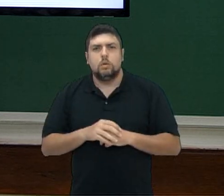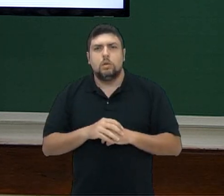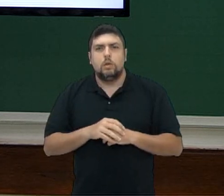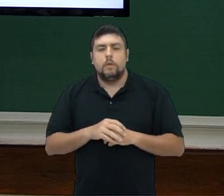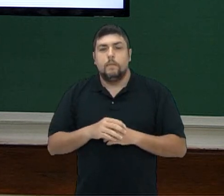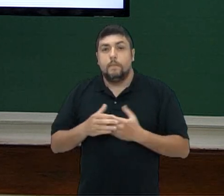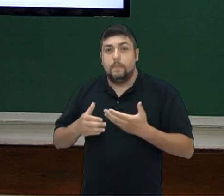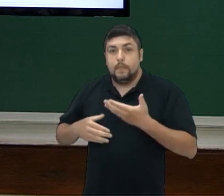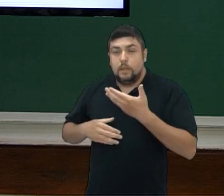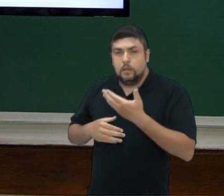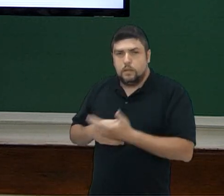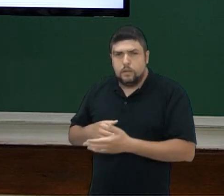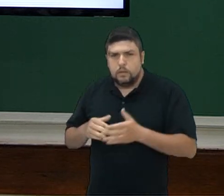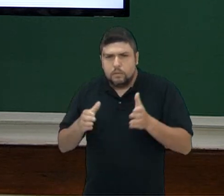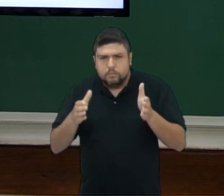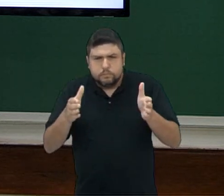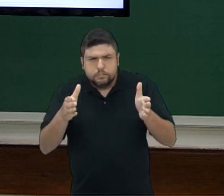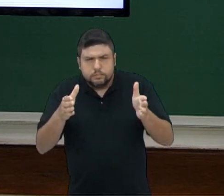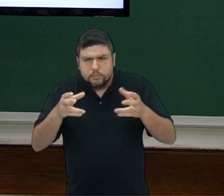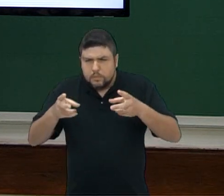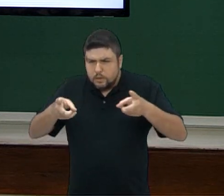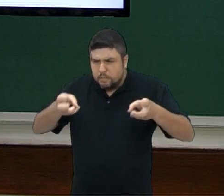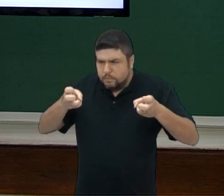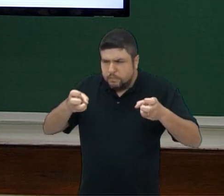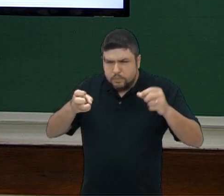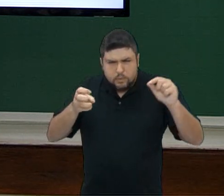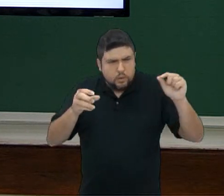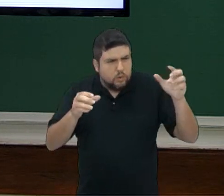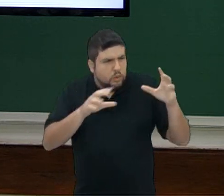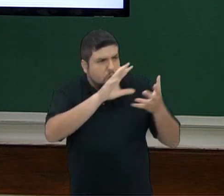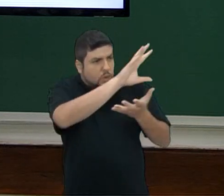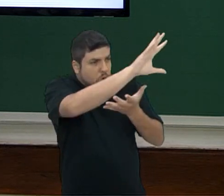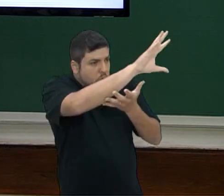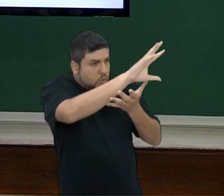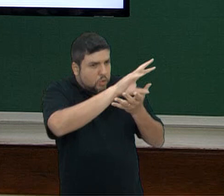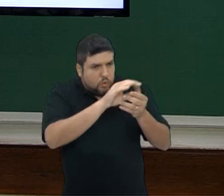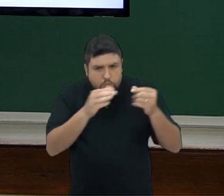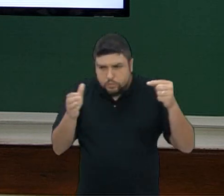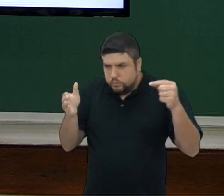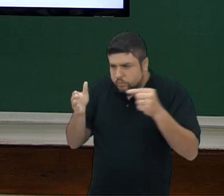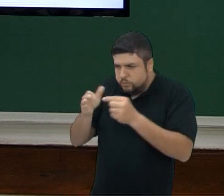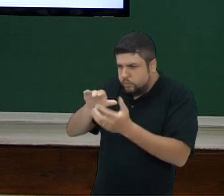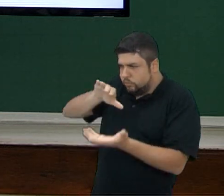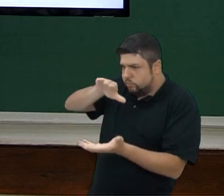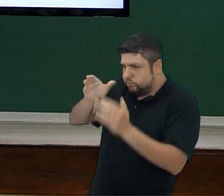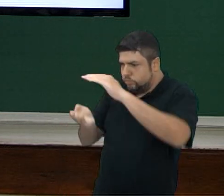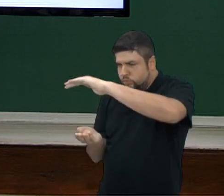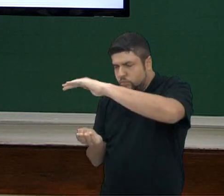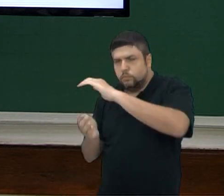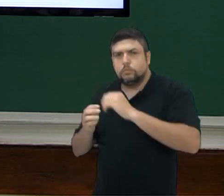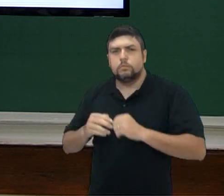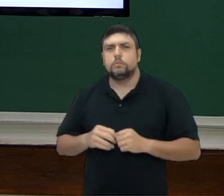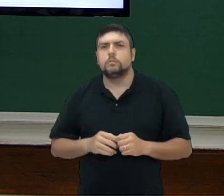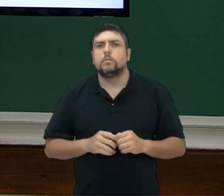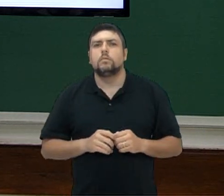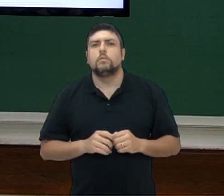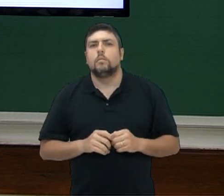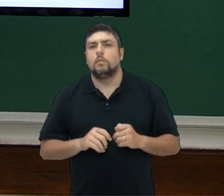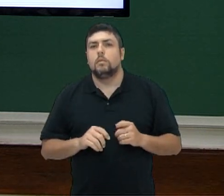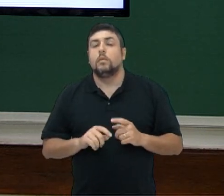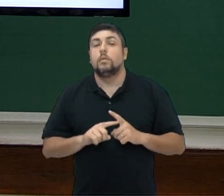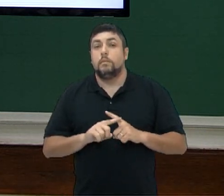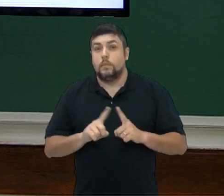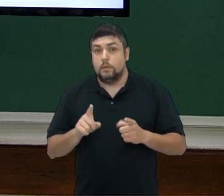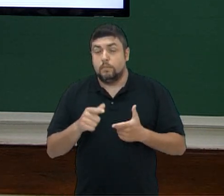esse desenvolvimento, então, para os grandes pensadores da época. Um grande problema que teve a partir